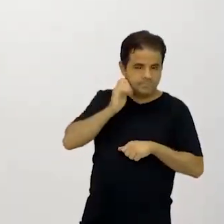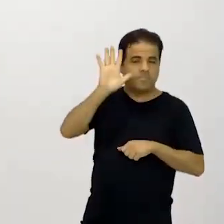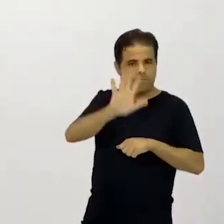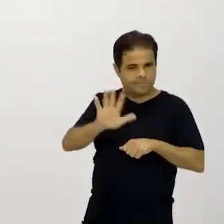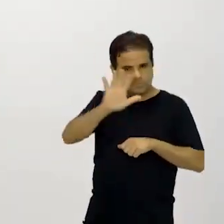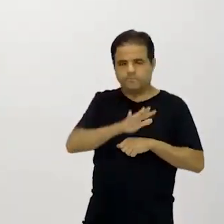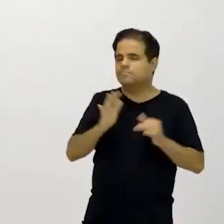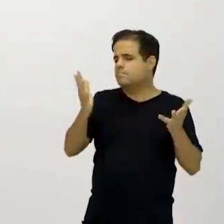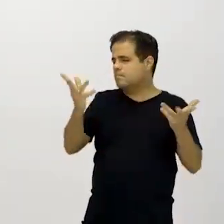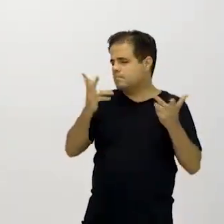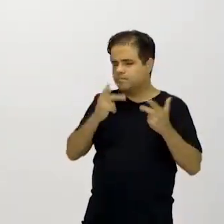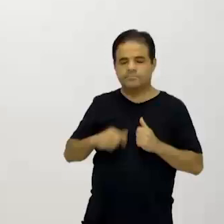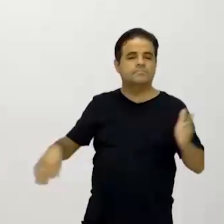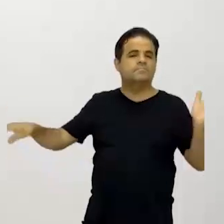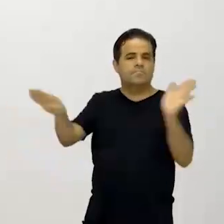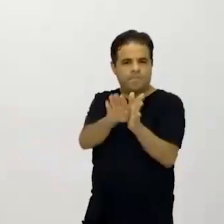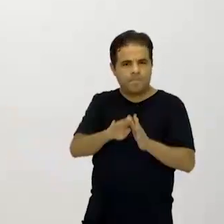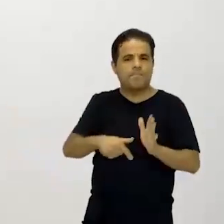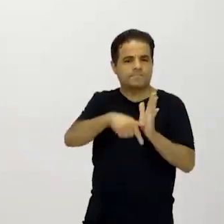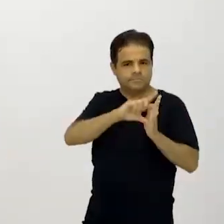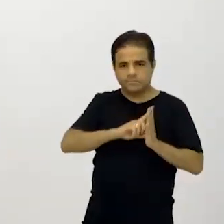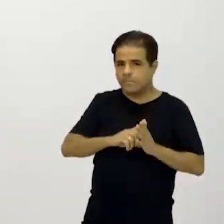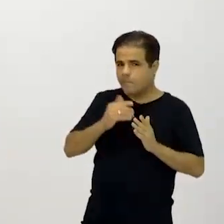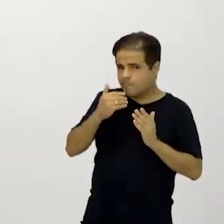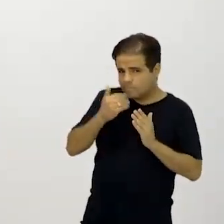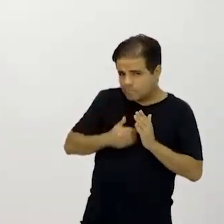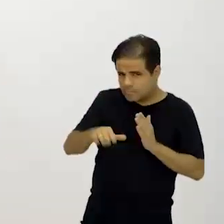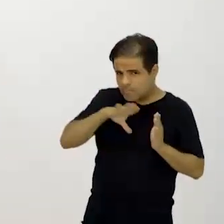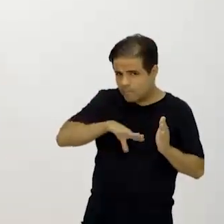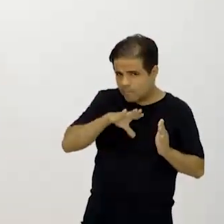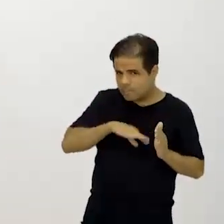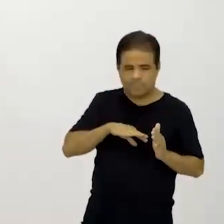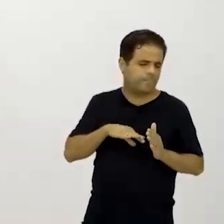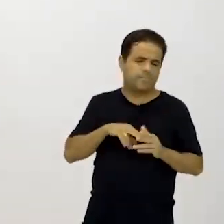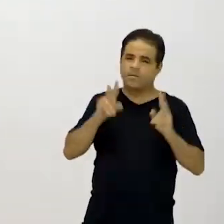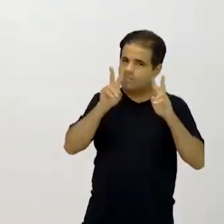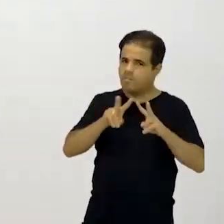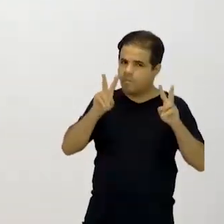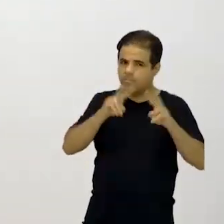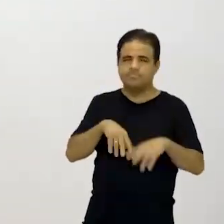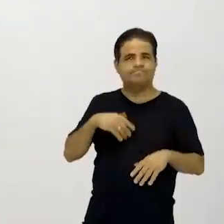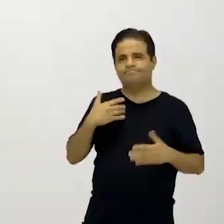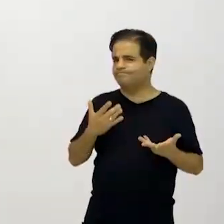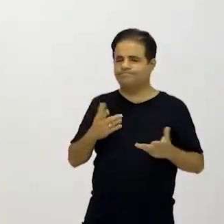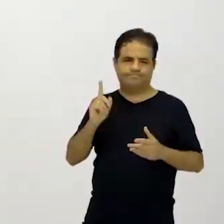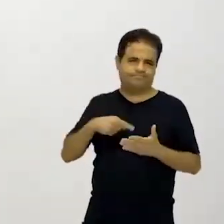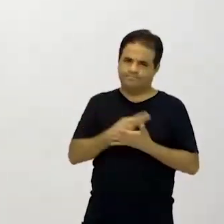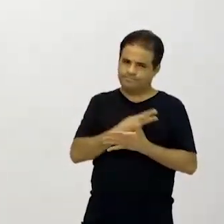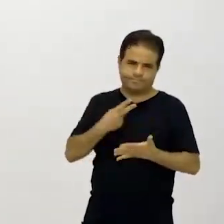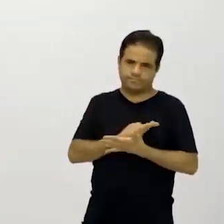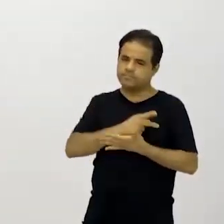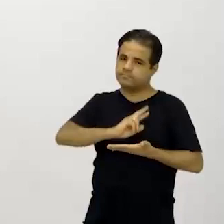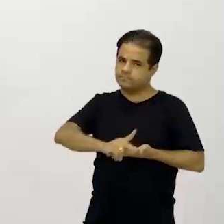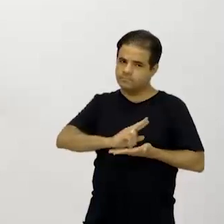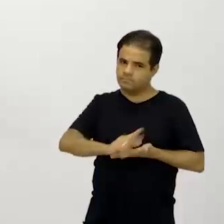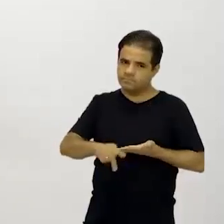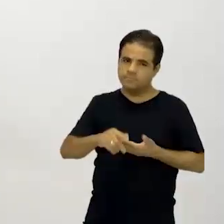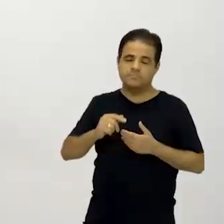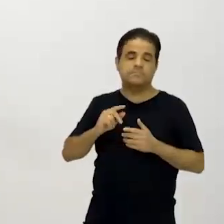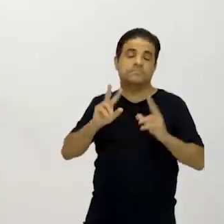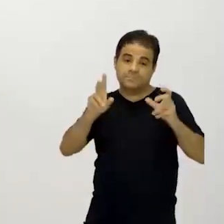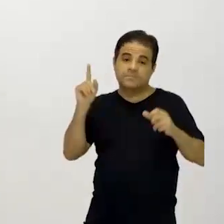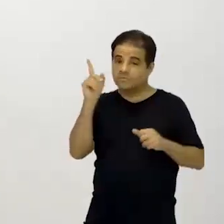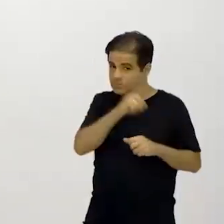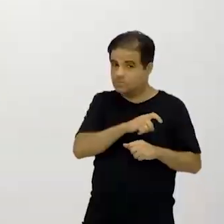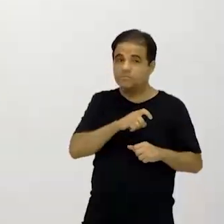uma maravilha antes de chegar aos portugueses, não é bem assim. É uma visão muito romantizada de uma situação muito mais complexa.